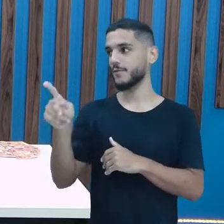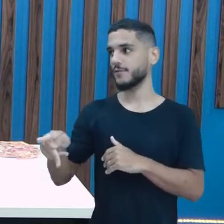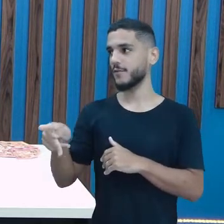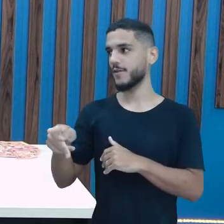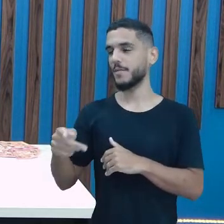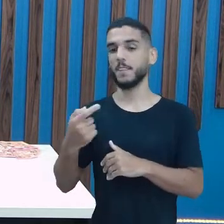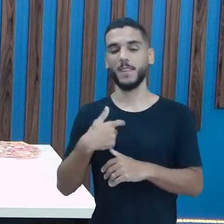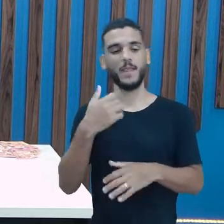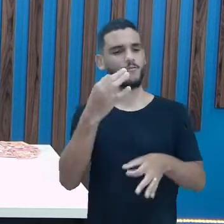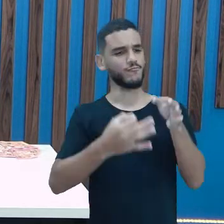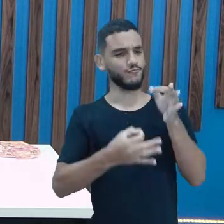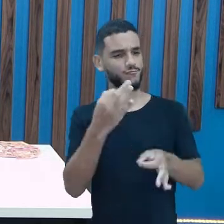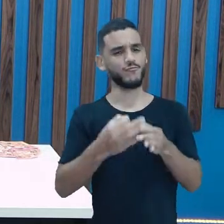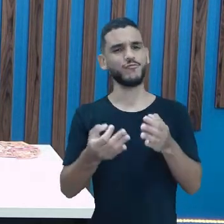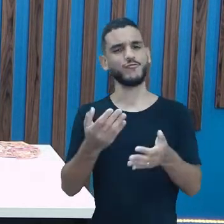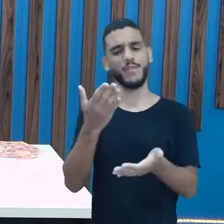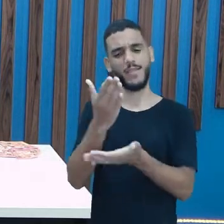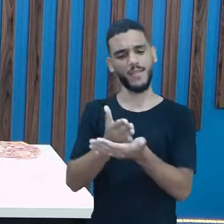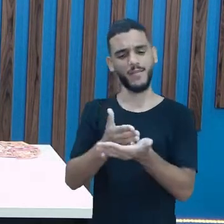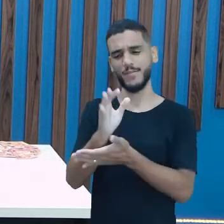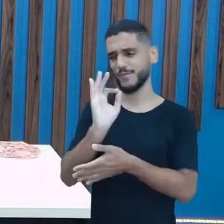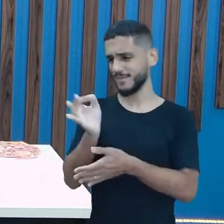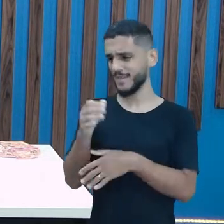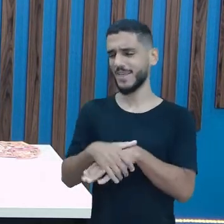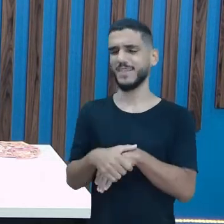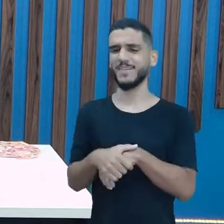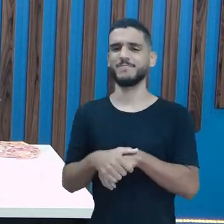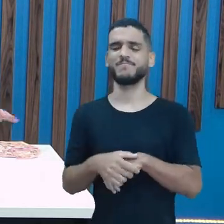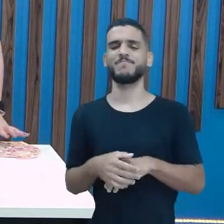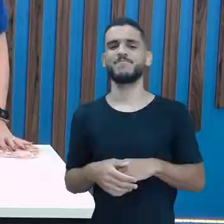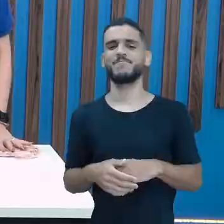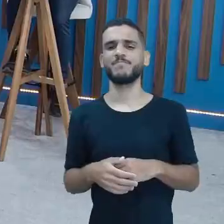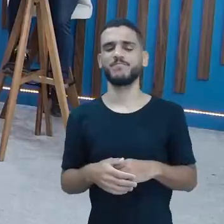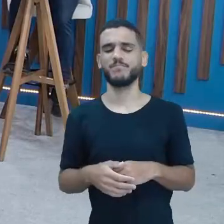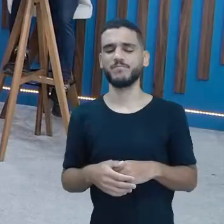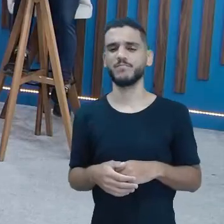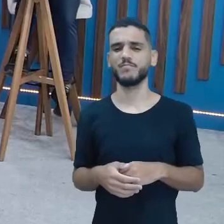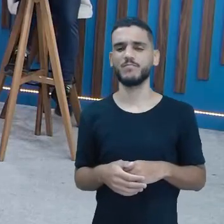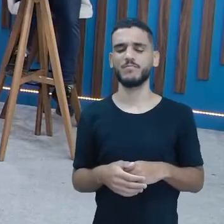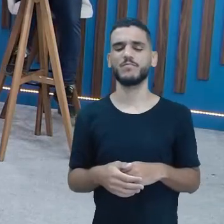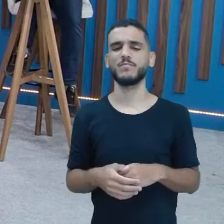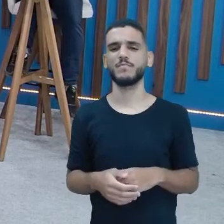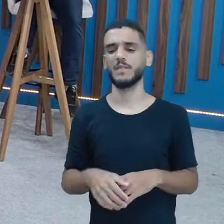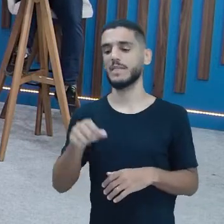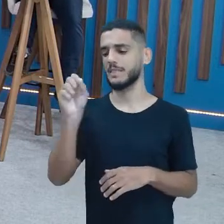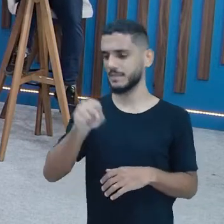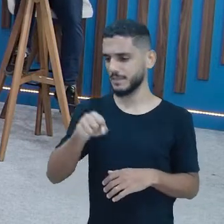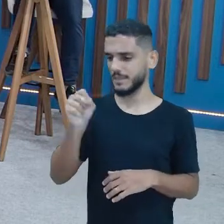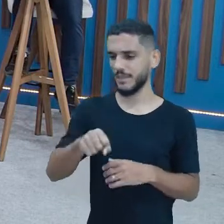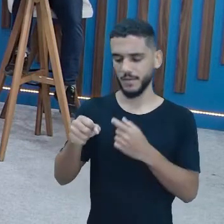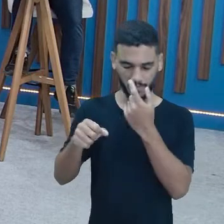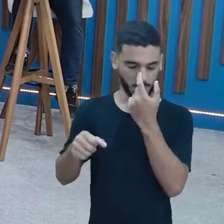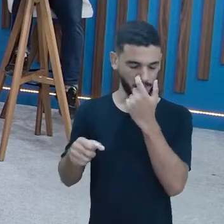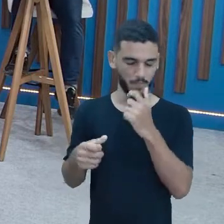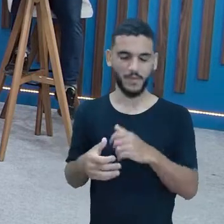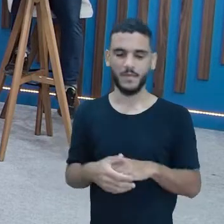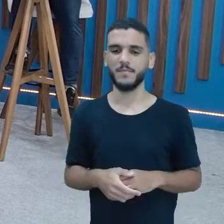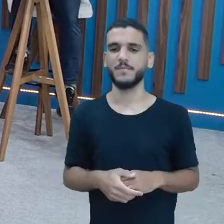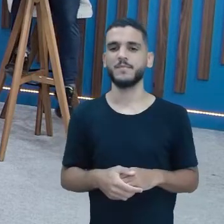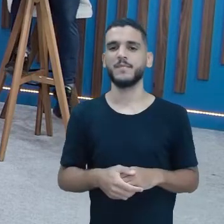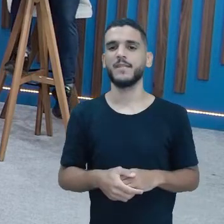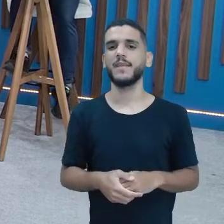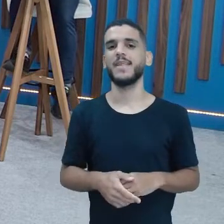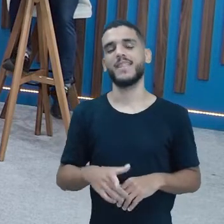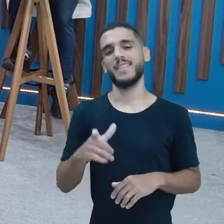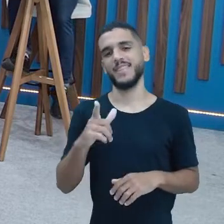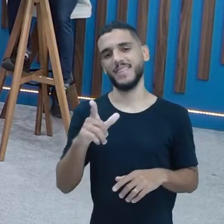nessa divisão? Todo mundo ficou com a quantidade aqui igualzinha? Foi, nessa questão aí foi. Eu só, assim, porque a gente tem que dividir com